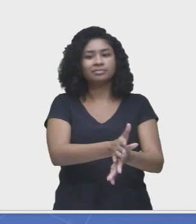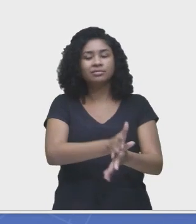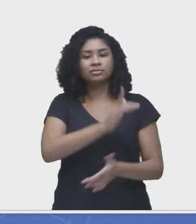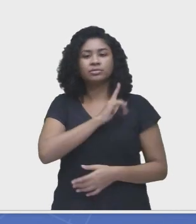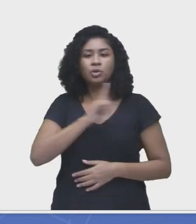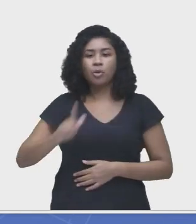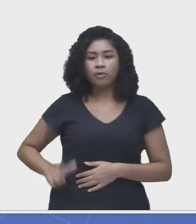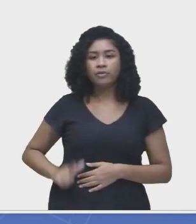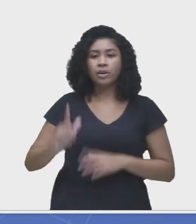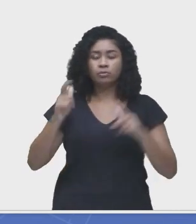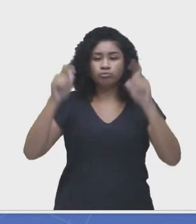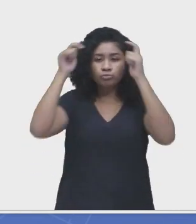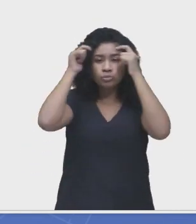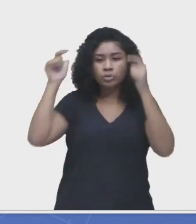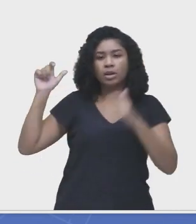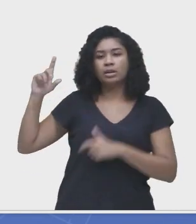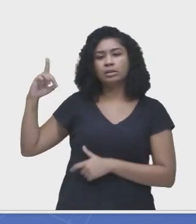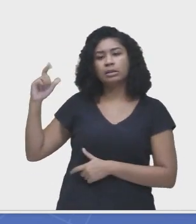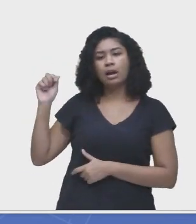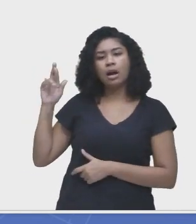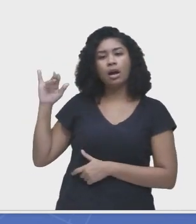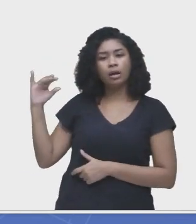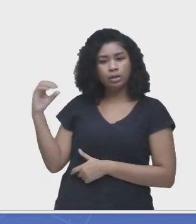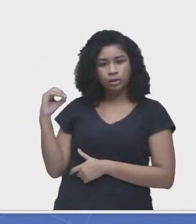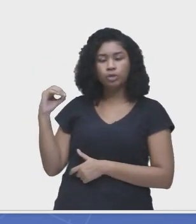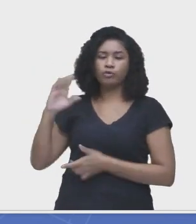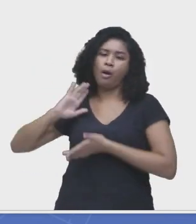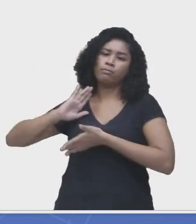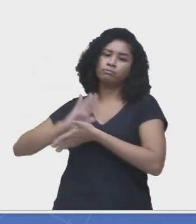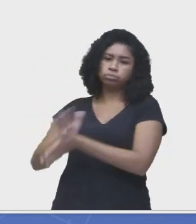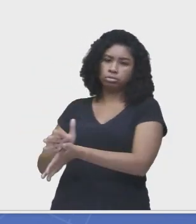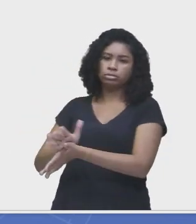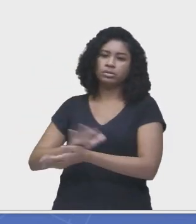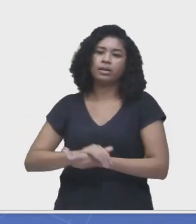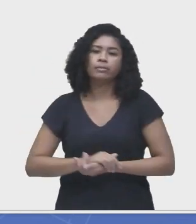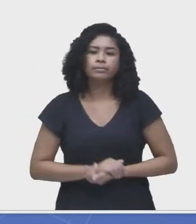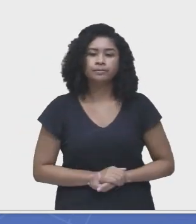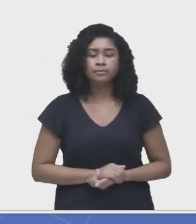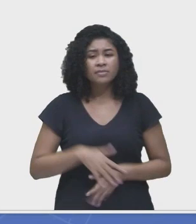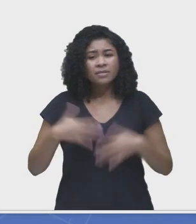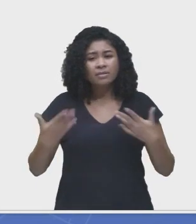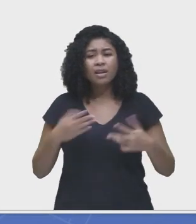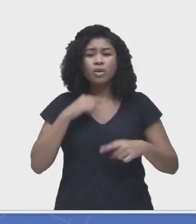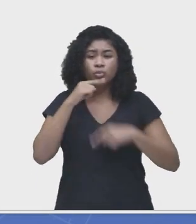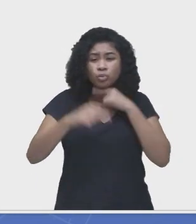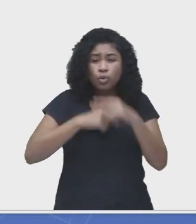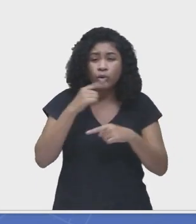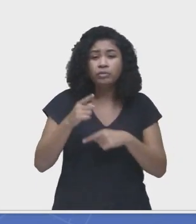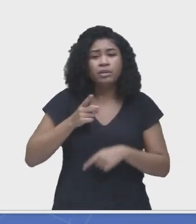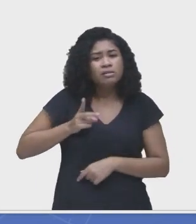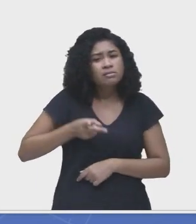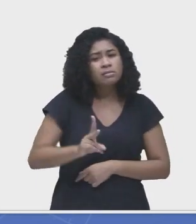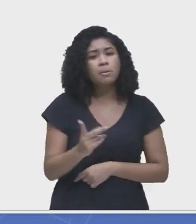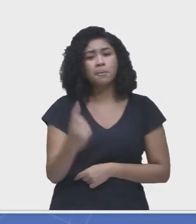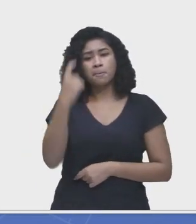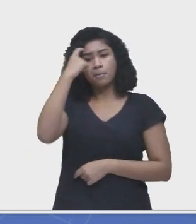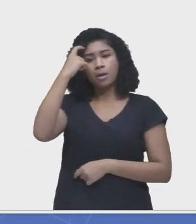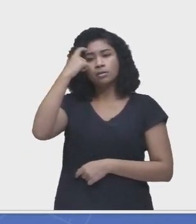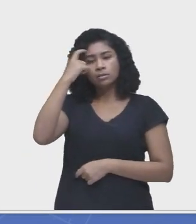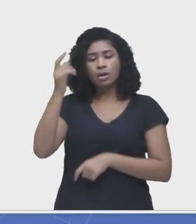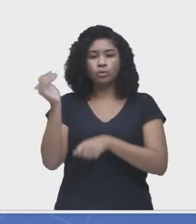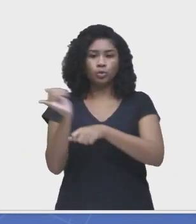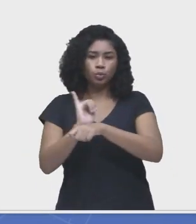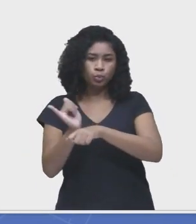Dario III por Alexandre o Grande, tá bom? Então, qualquer dúvida, sempre recorram ao nosso canal ali